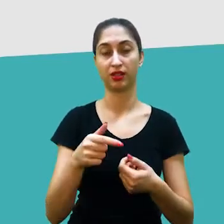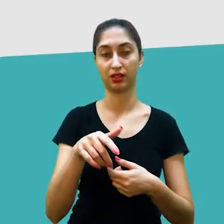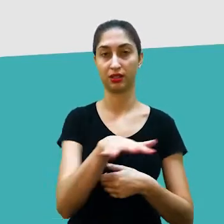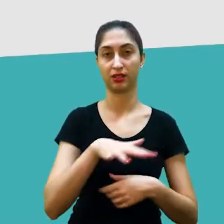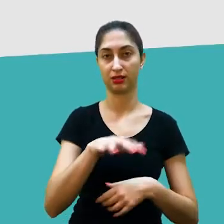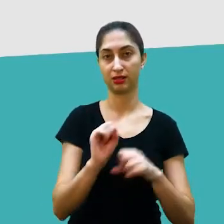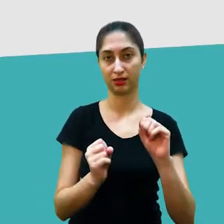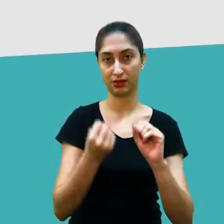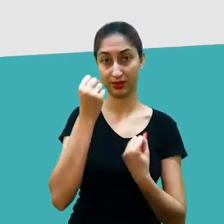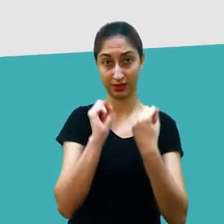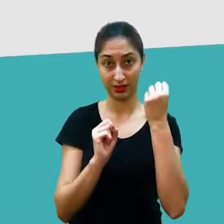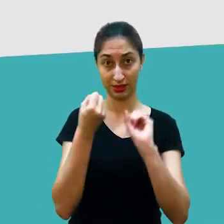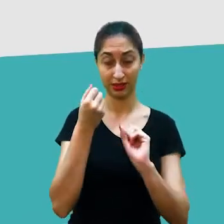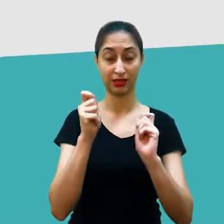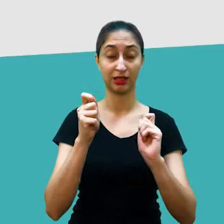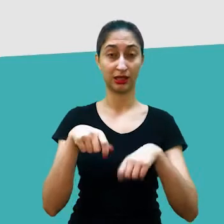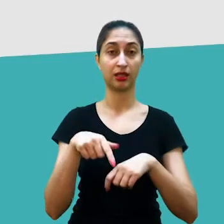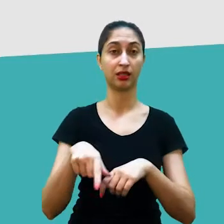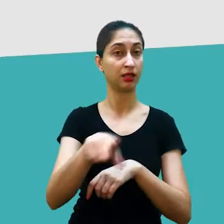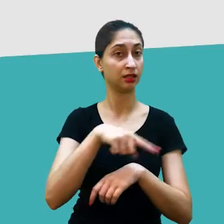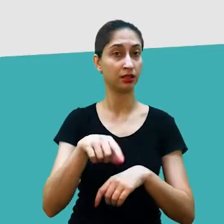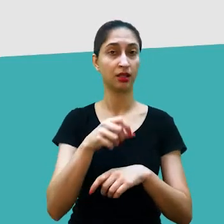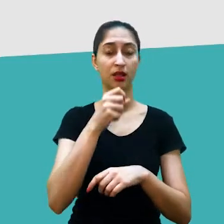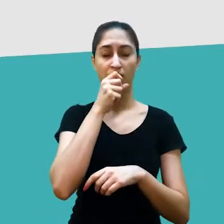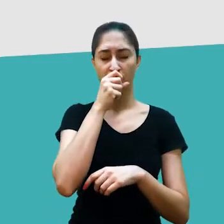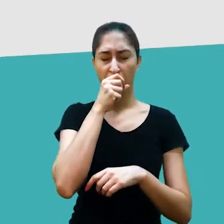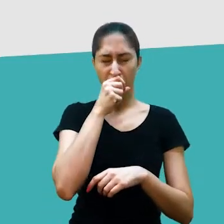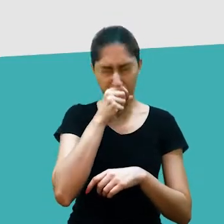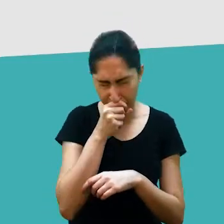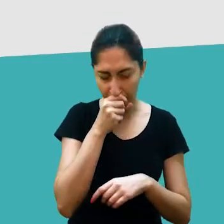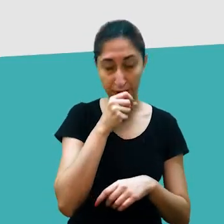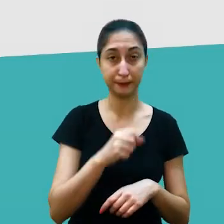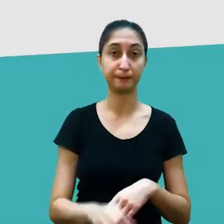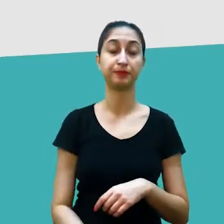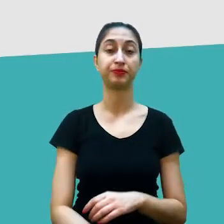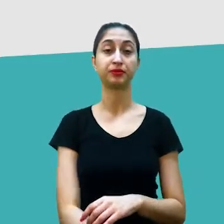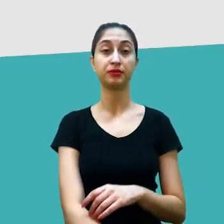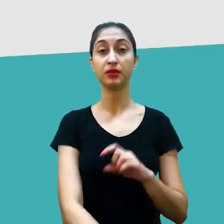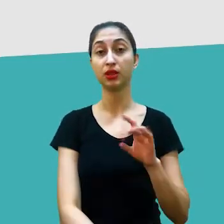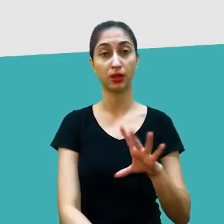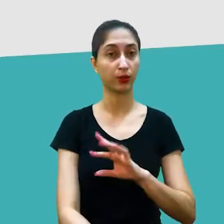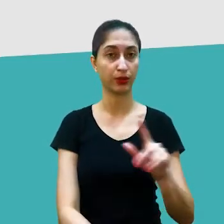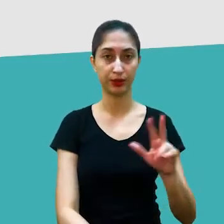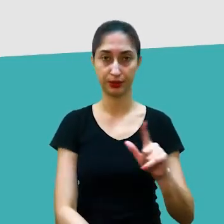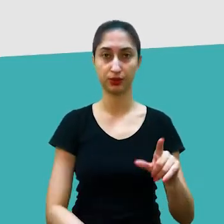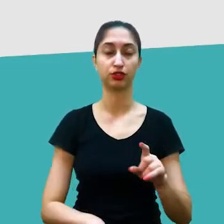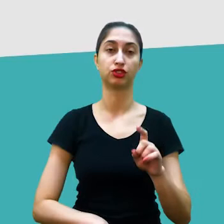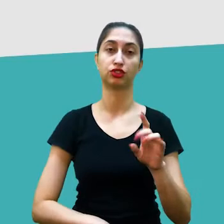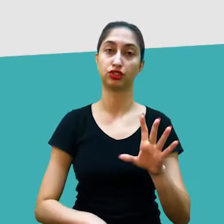indústria, possibilitando que eles não só tivessem uma noção clara de não mais apenas copiar, mas de